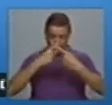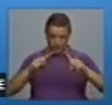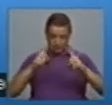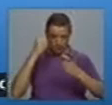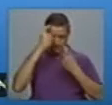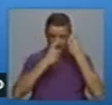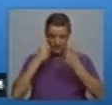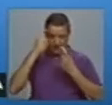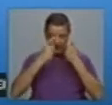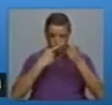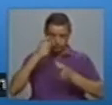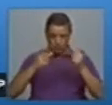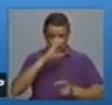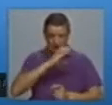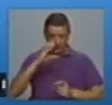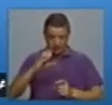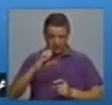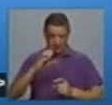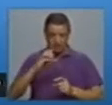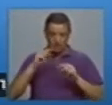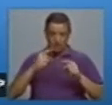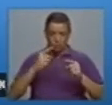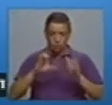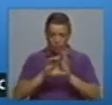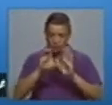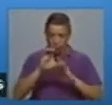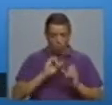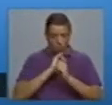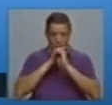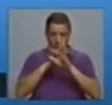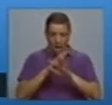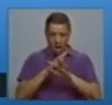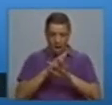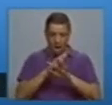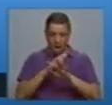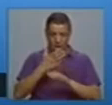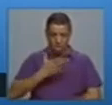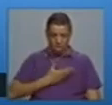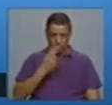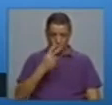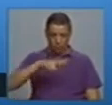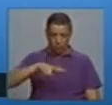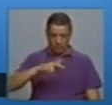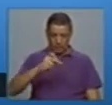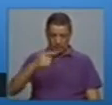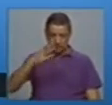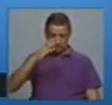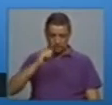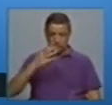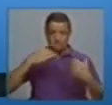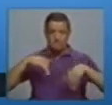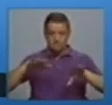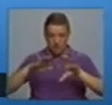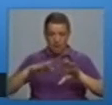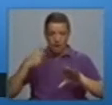pensavam os cientistas que não estariam ali reunidas as condições para termos dunas. A verdade é que encontramos